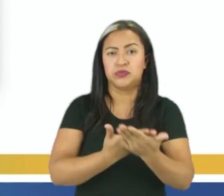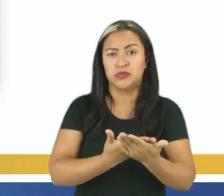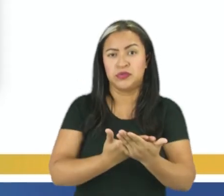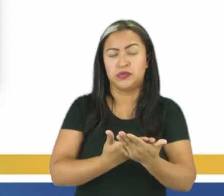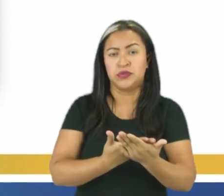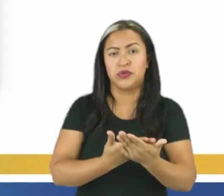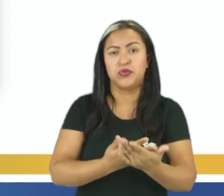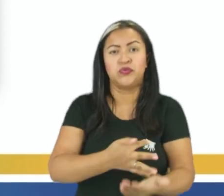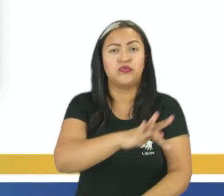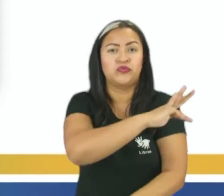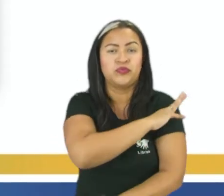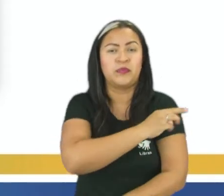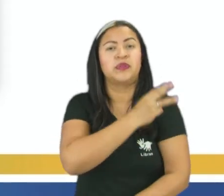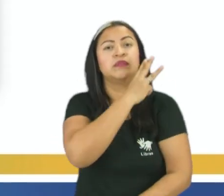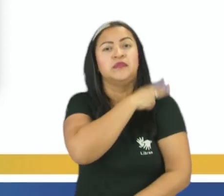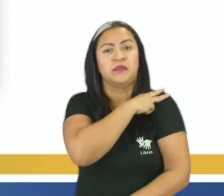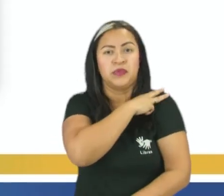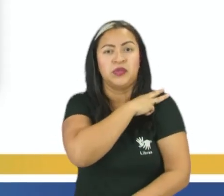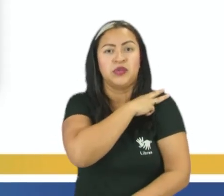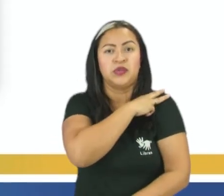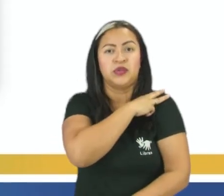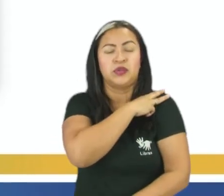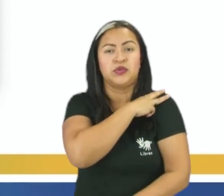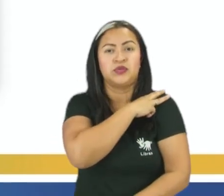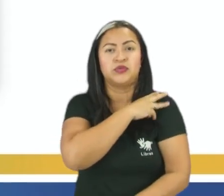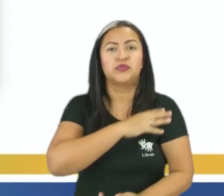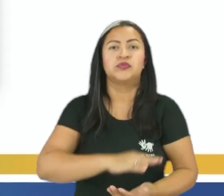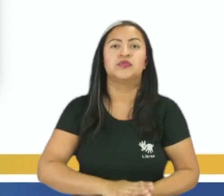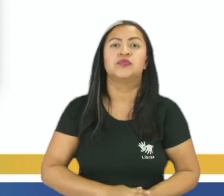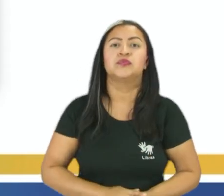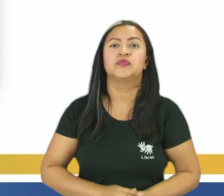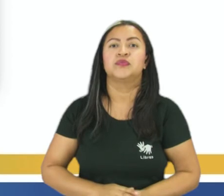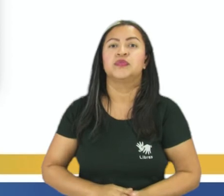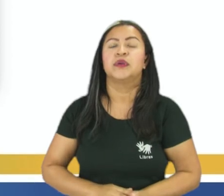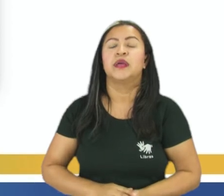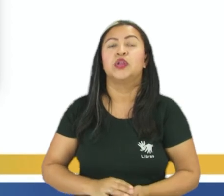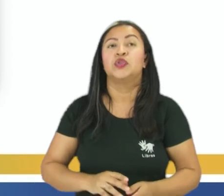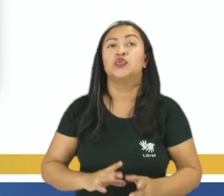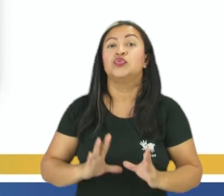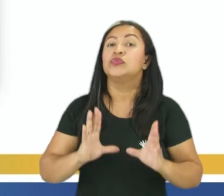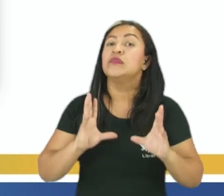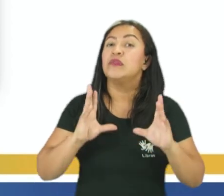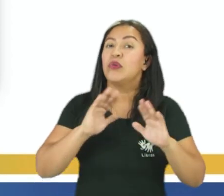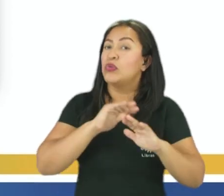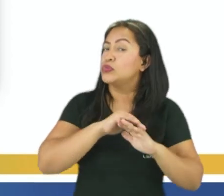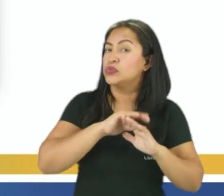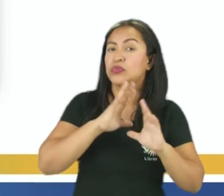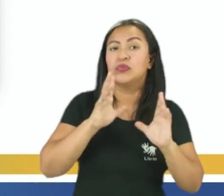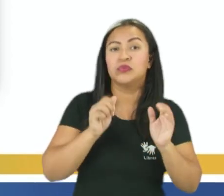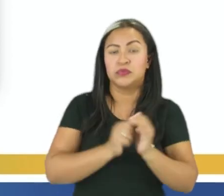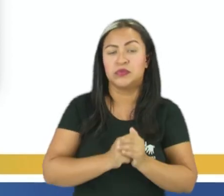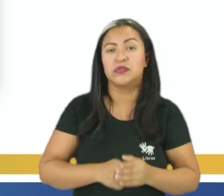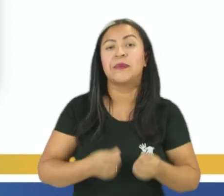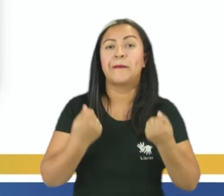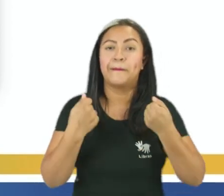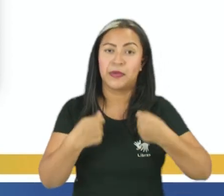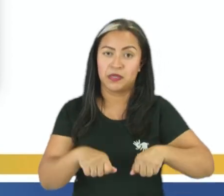e médio, oficiais, né, públicos ou particulares, torna-se